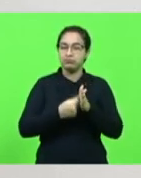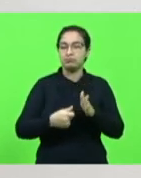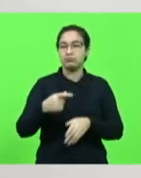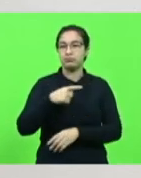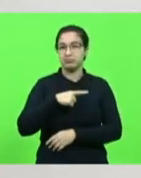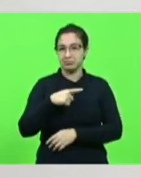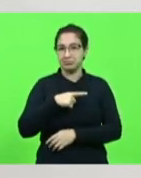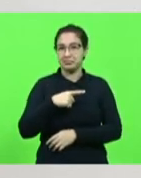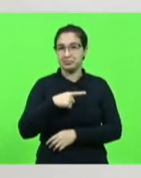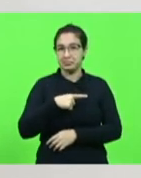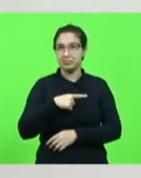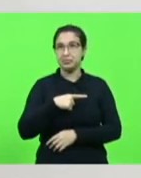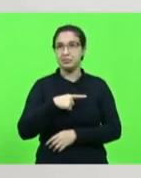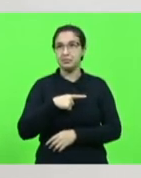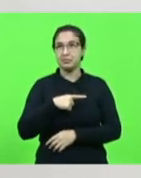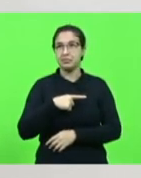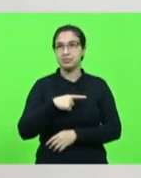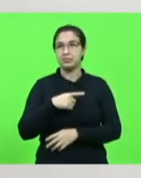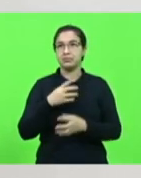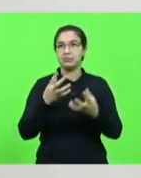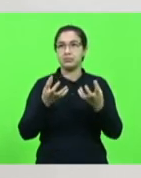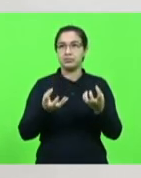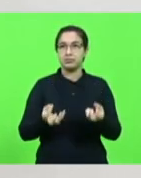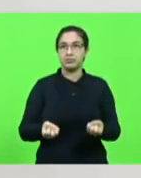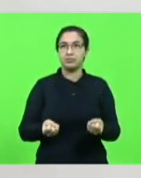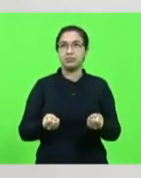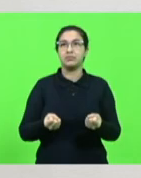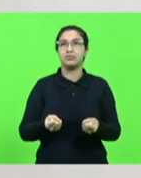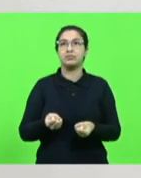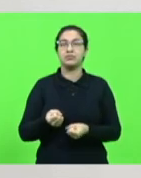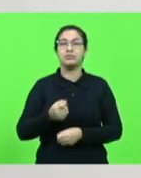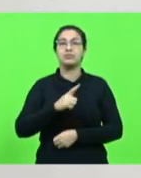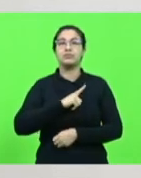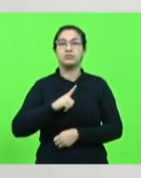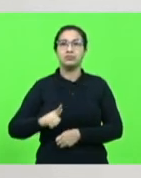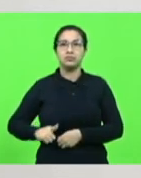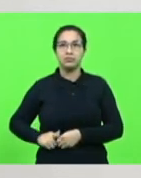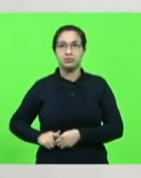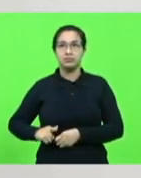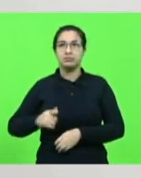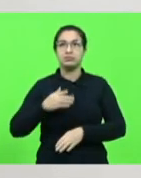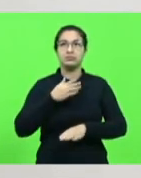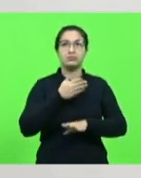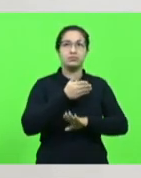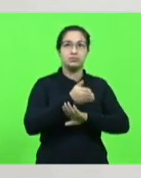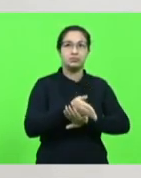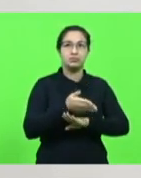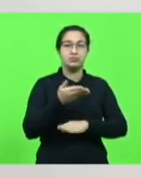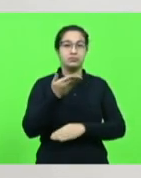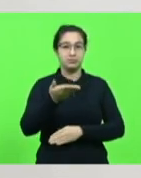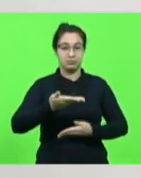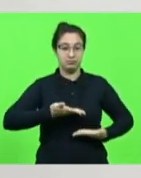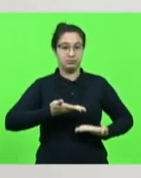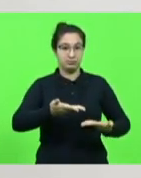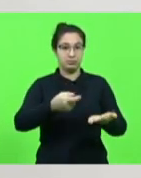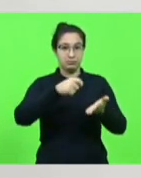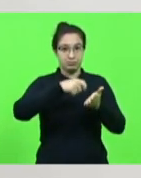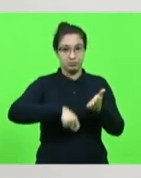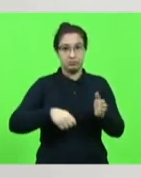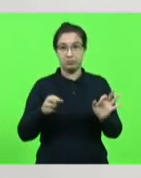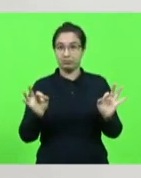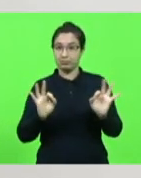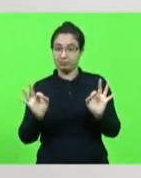batalha, eu cobrei firmemente, eu cobrei arduamente o governo, de modo que eles nem me convidaram para a assinatura do convênio.